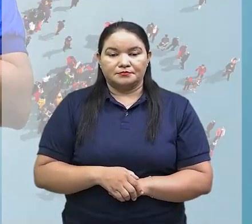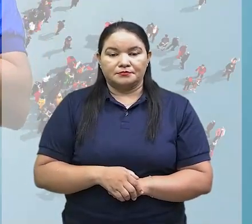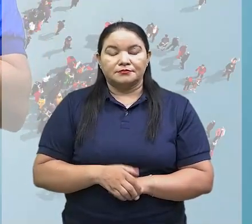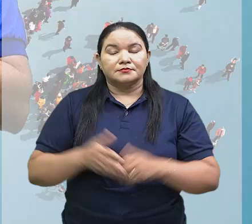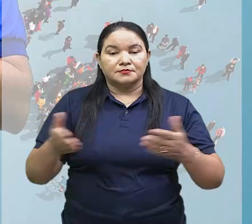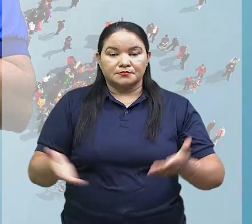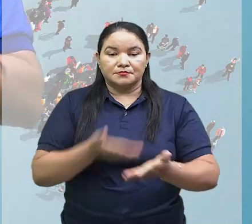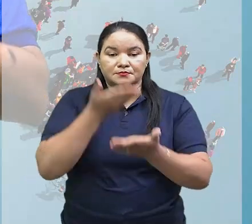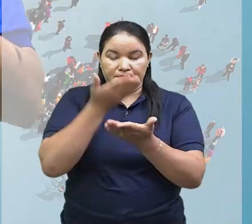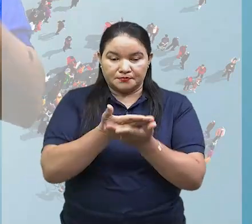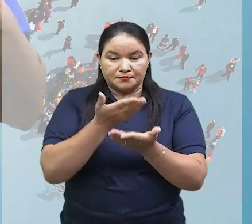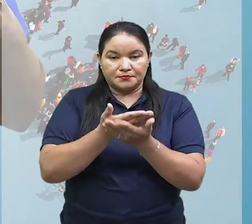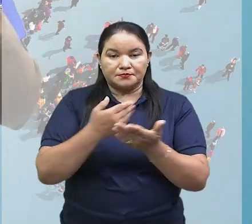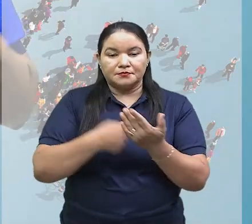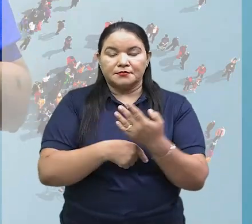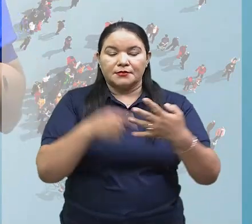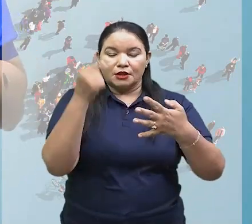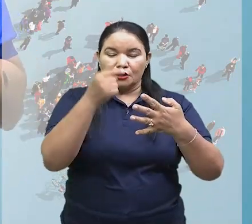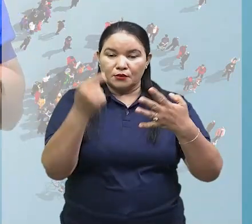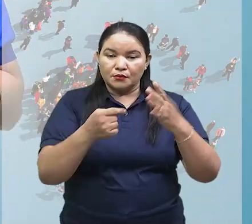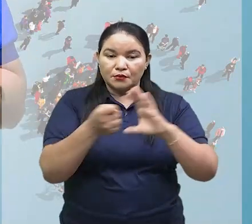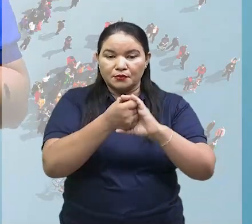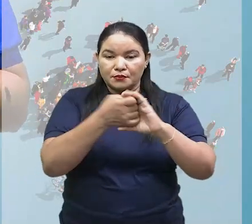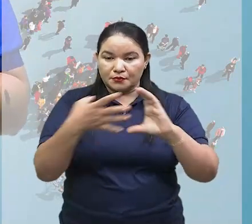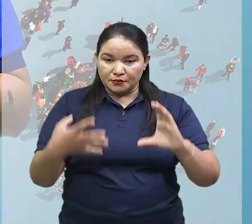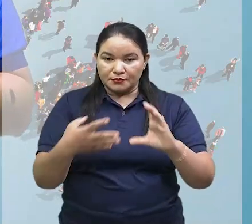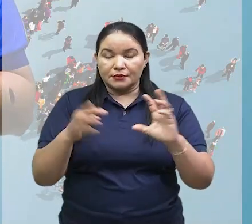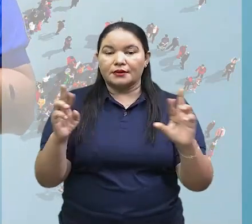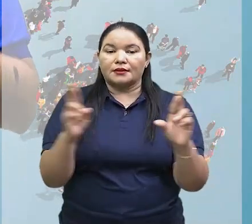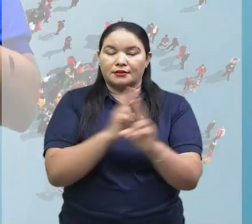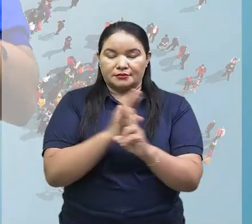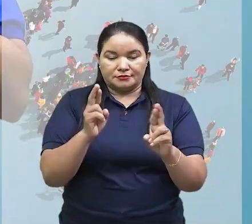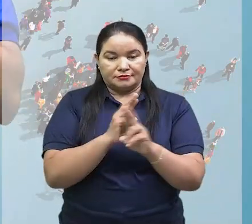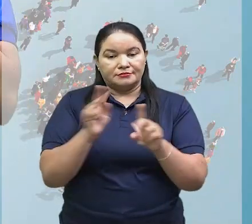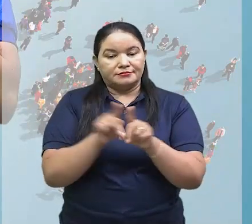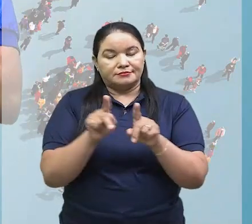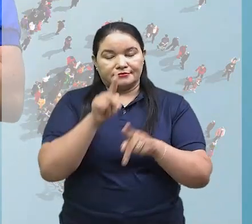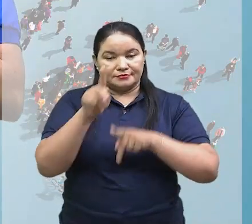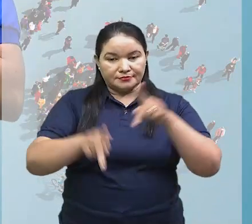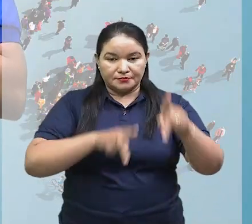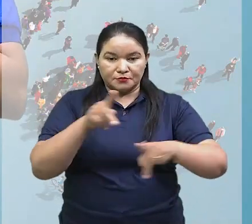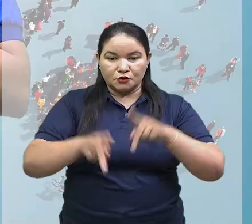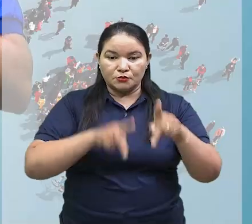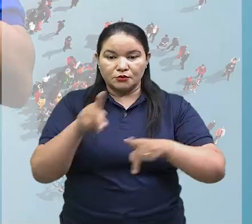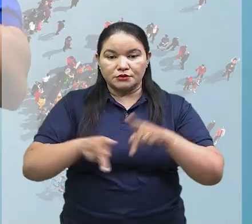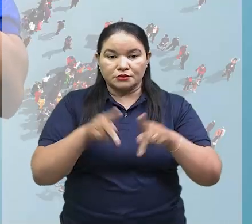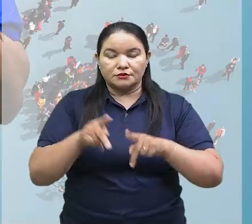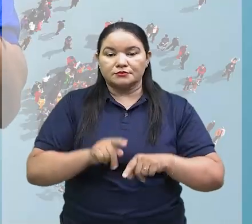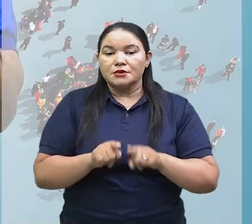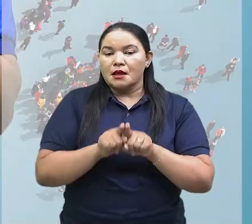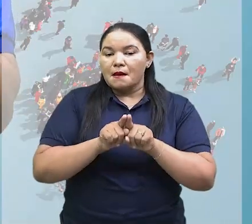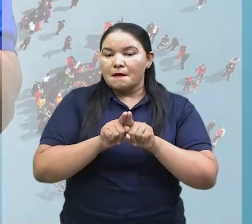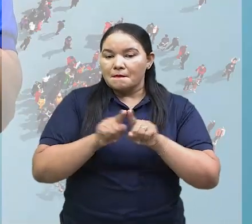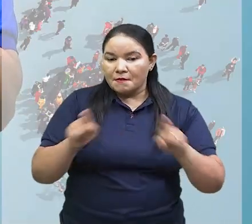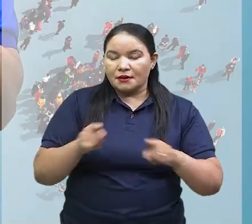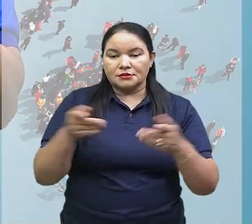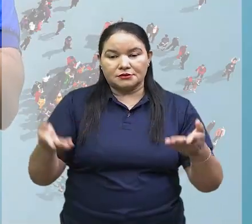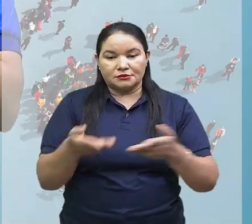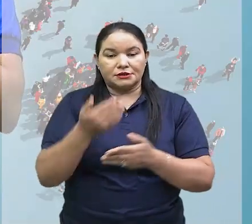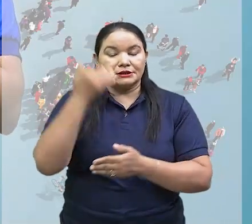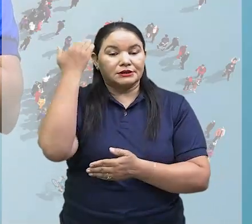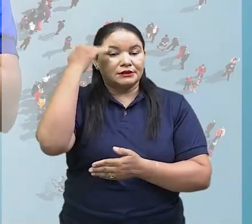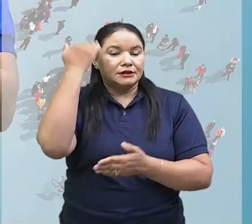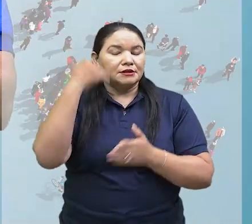Então, nós iremos estudar todas essas características relacionadas à população. Mas nós temos que entender,